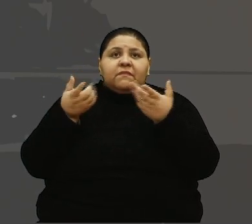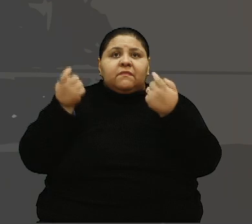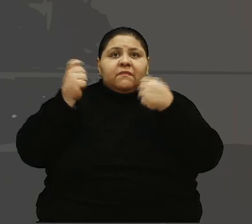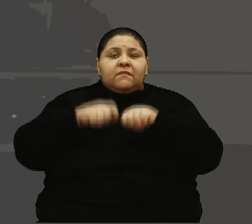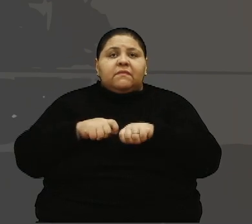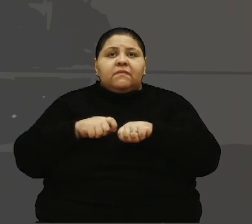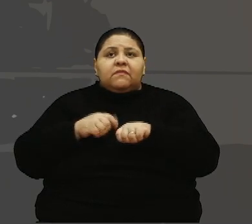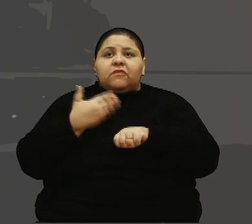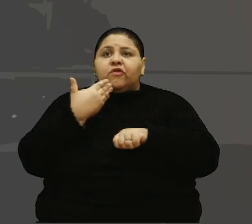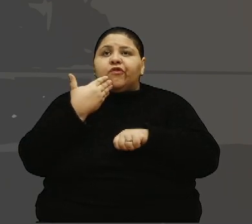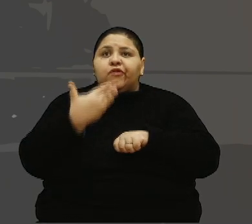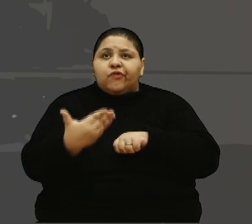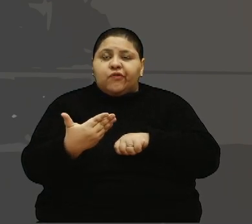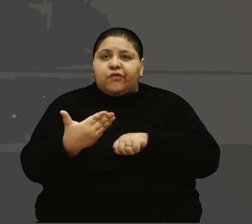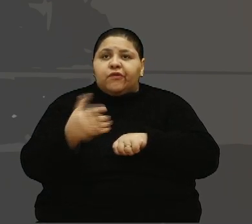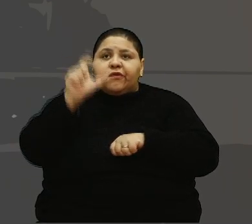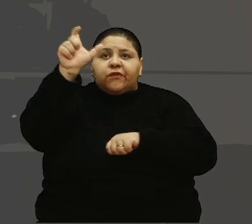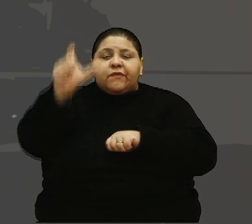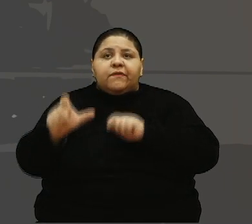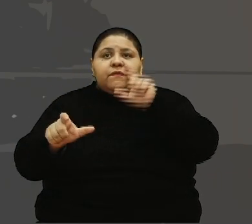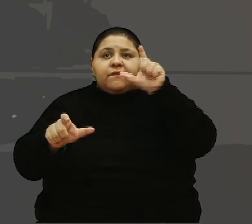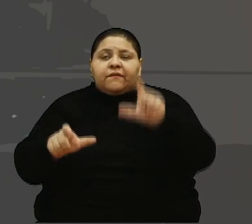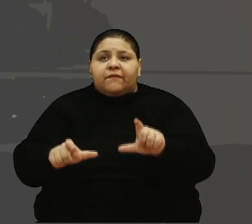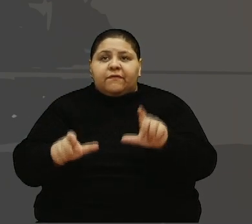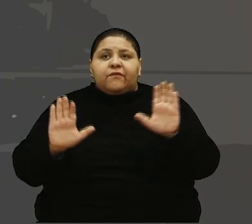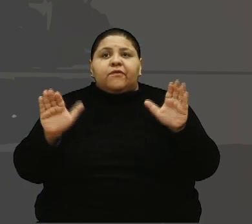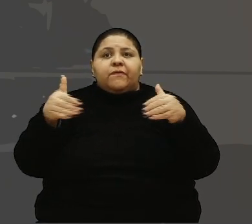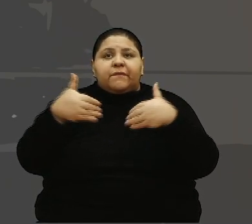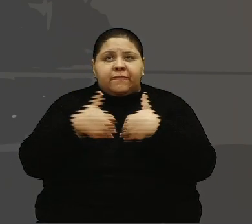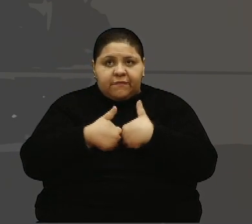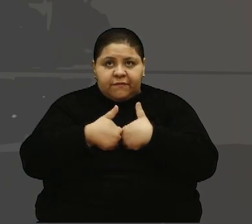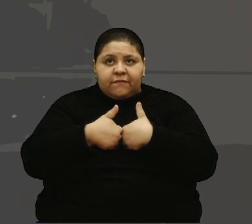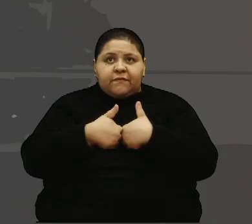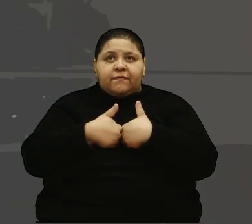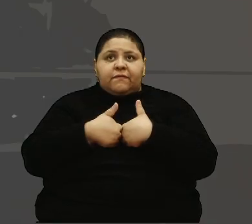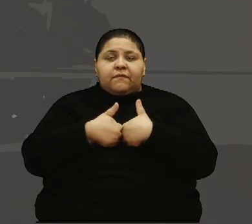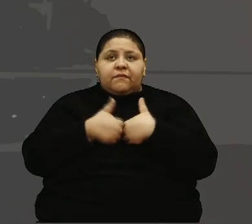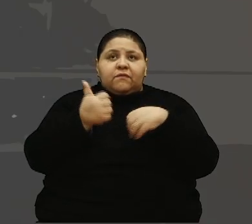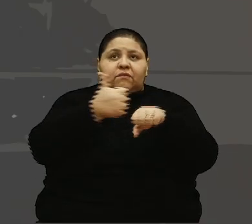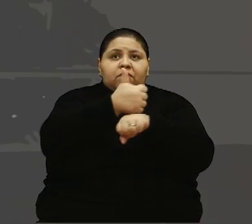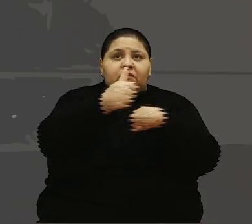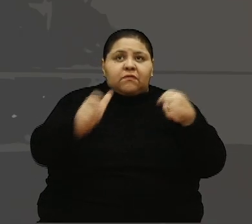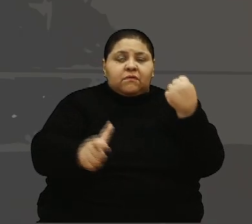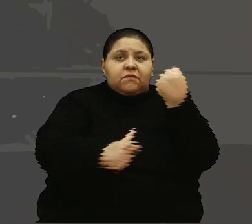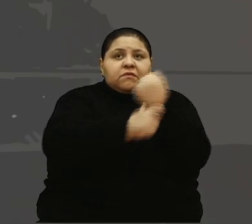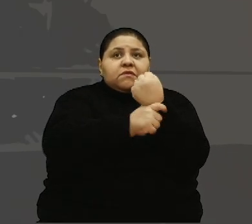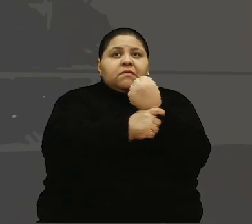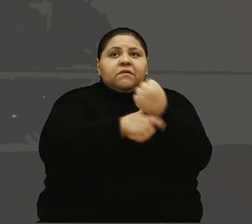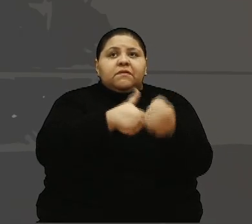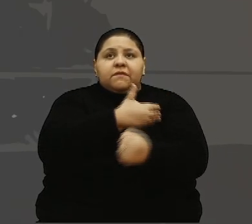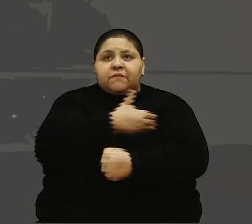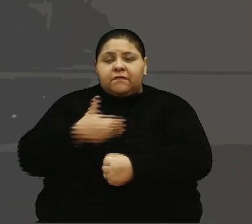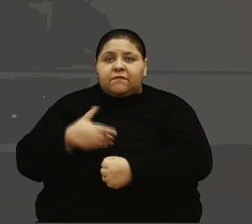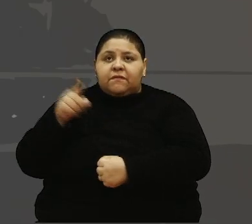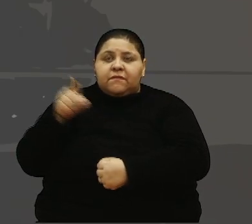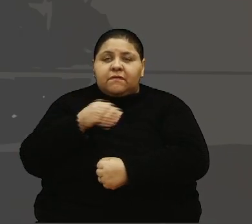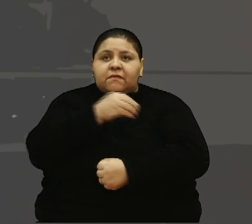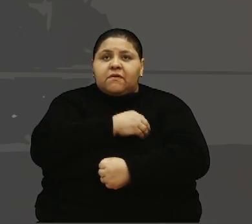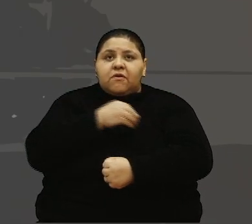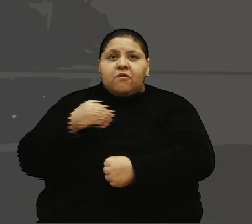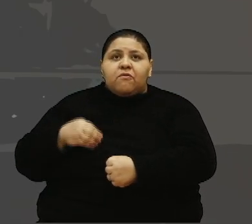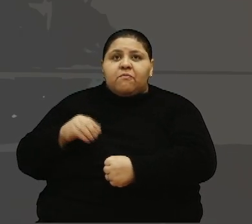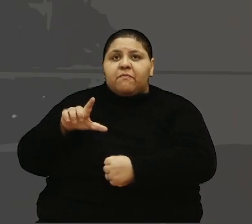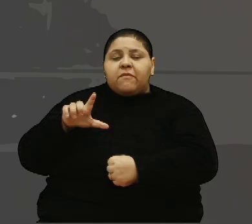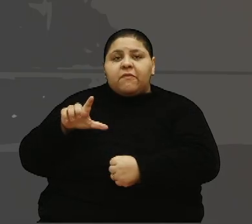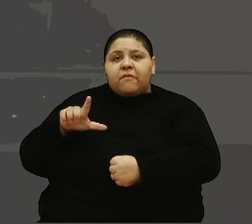na abordagem de indivíduos com transtorno espectro autista por agentes de segurança pública. É um médico legista